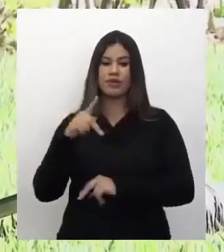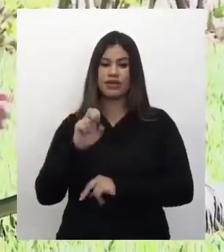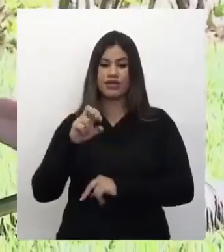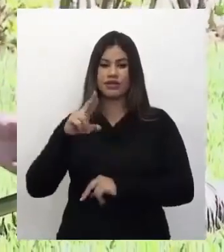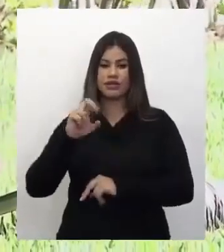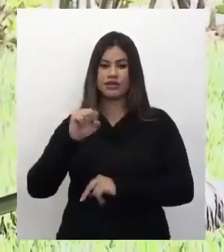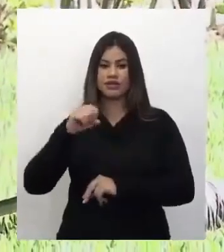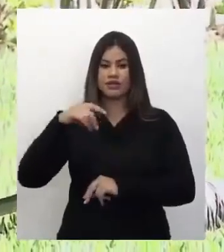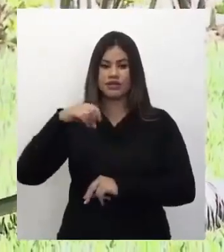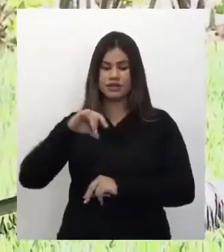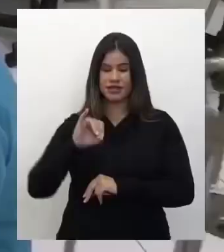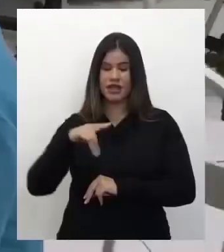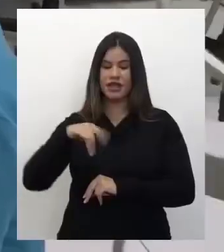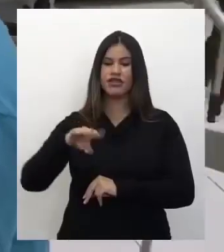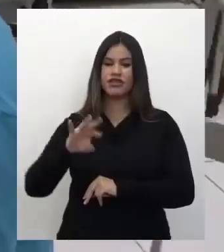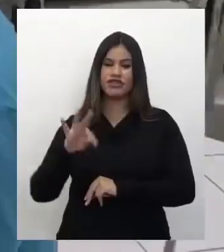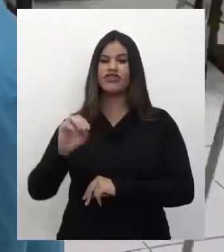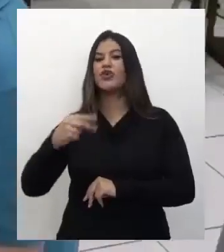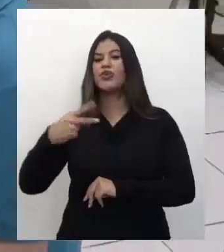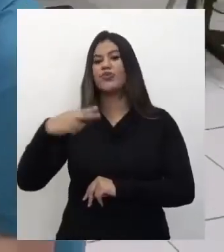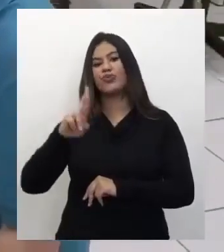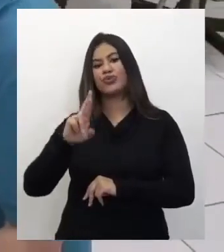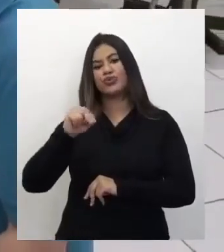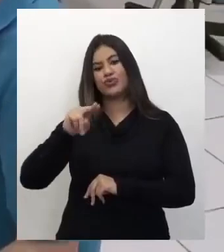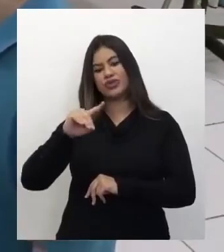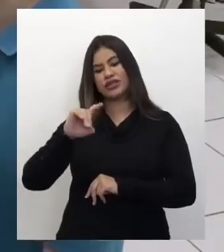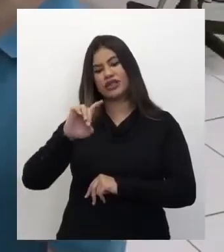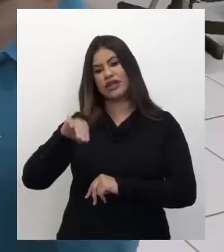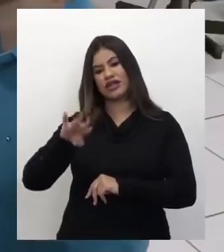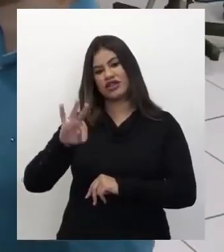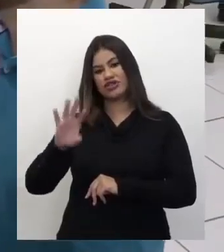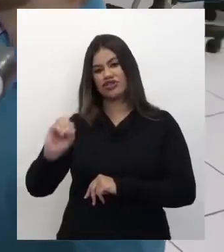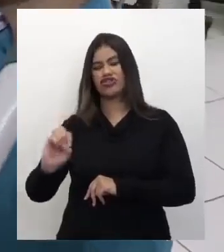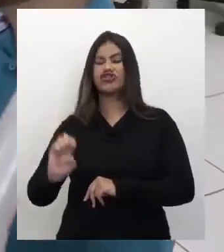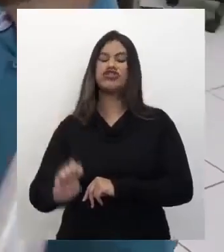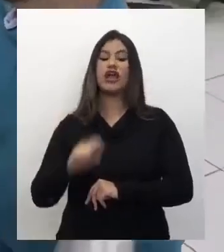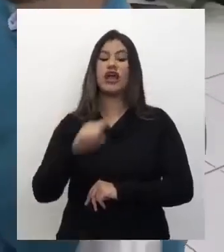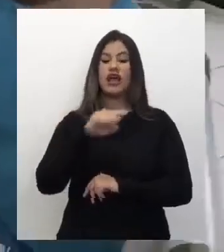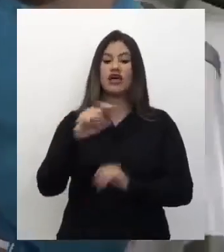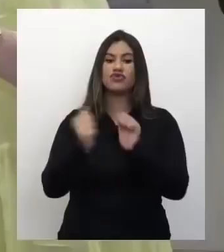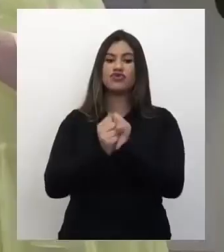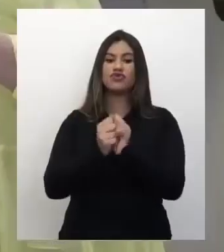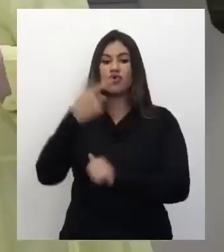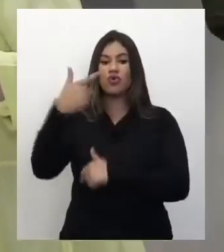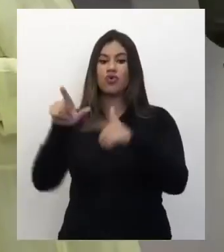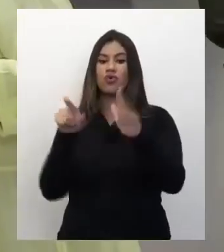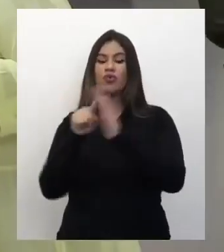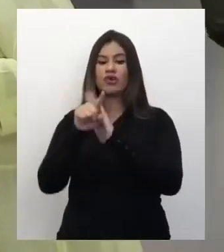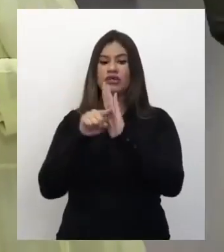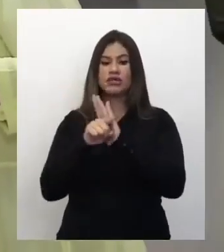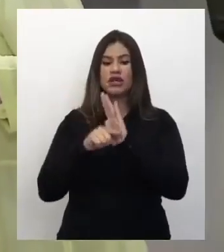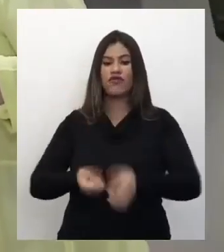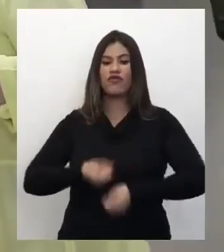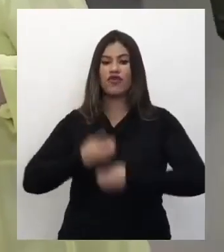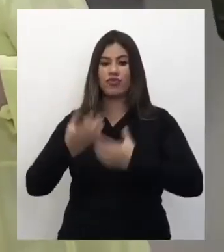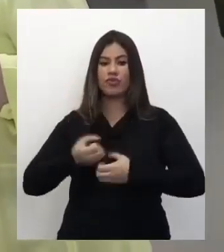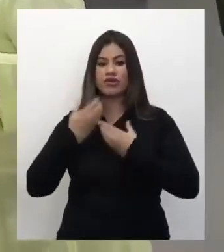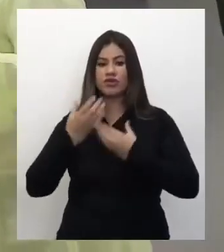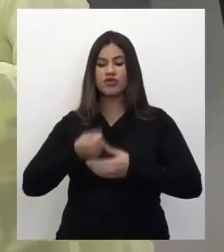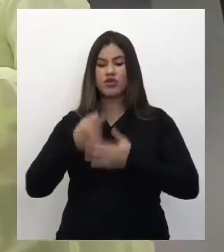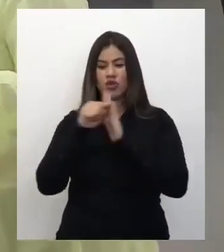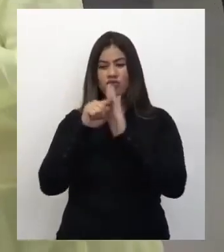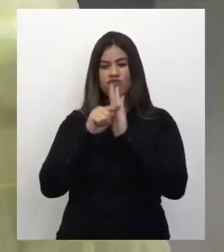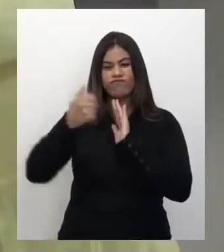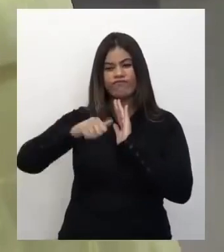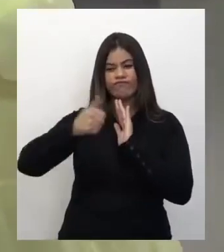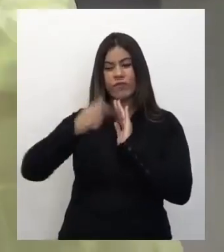por sensoriamento remoto. Ela, em conjunto com pesquisadores e orientados, analisa dados coletados continuamente por